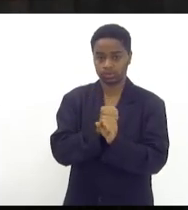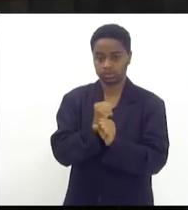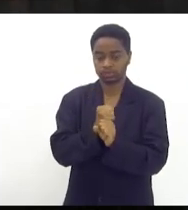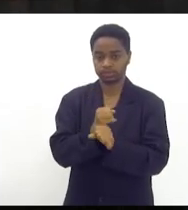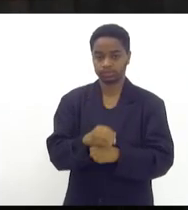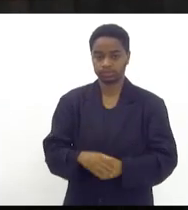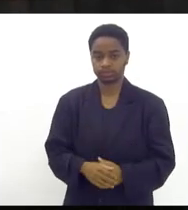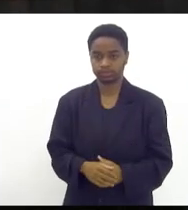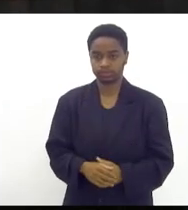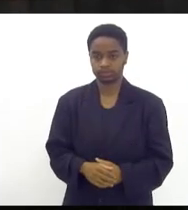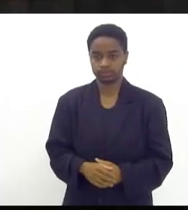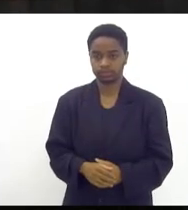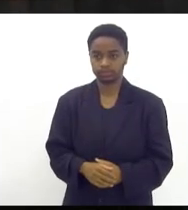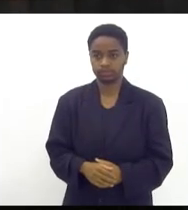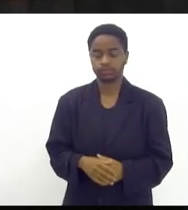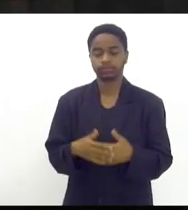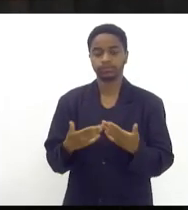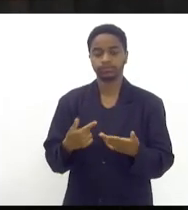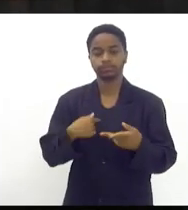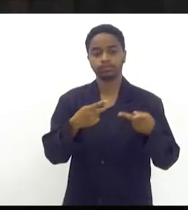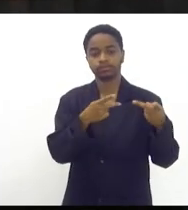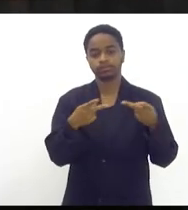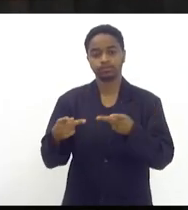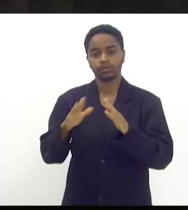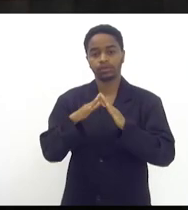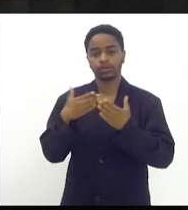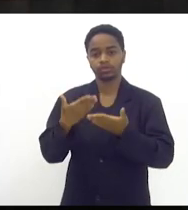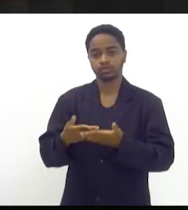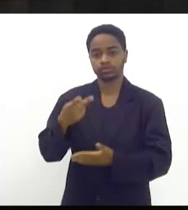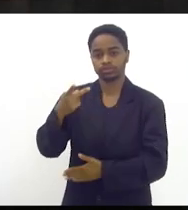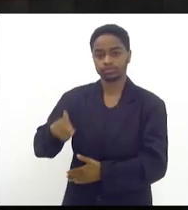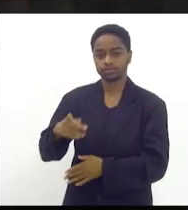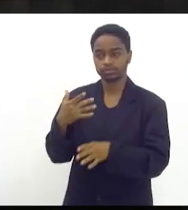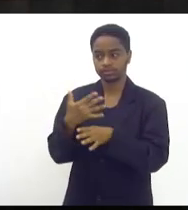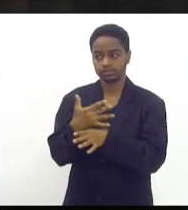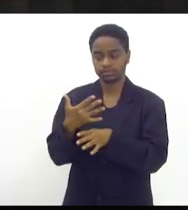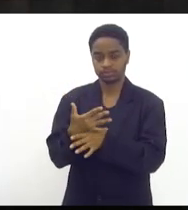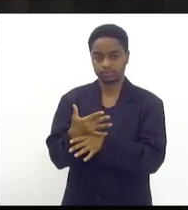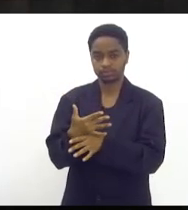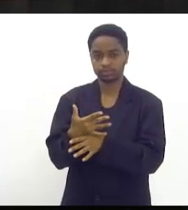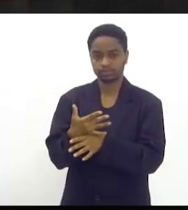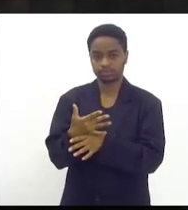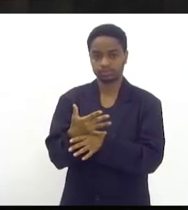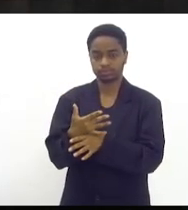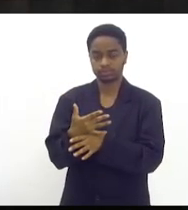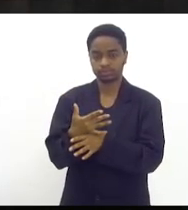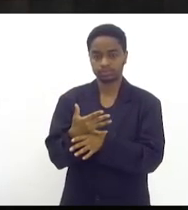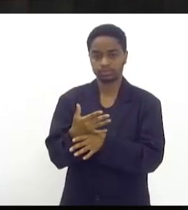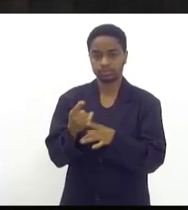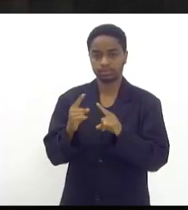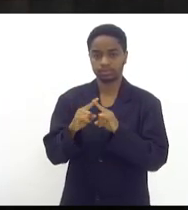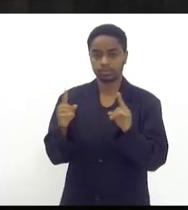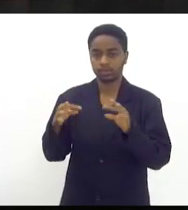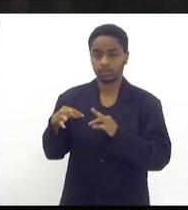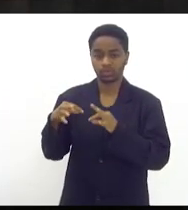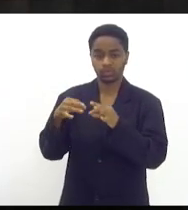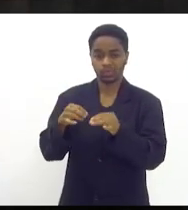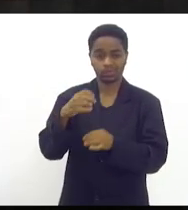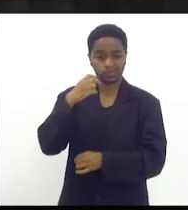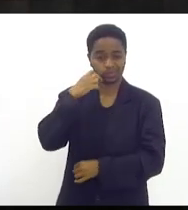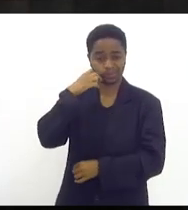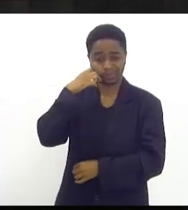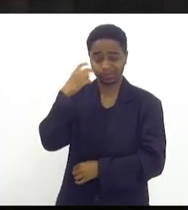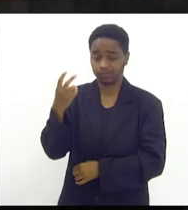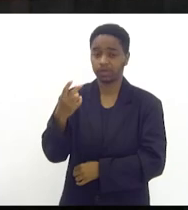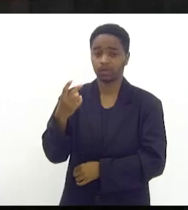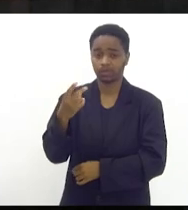Eu tenho visitado as escolas estaduais do município. estão tudo uma vergonha,